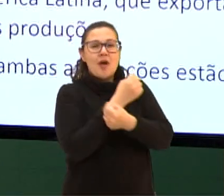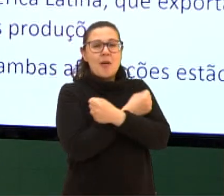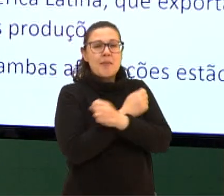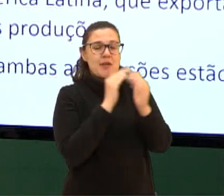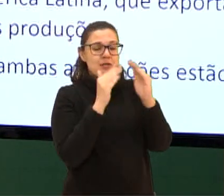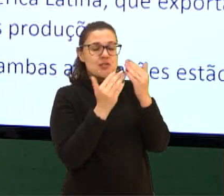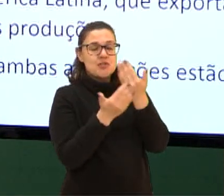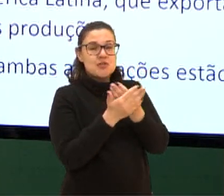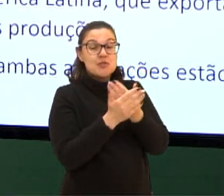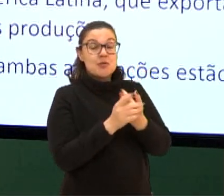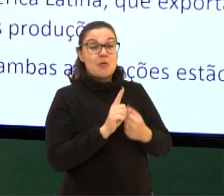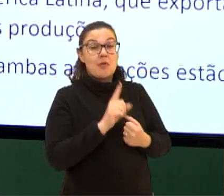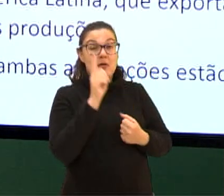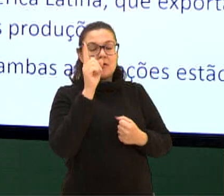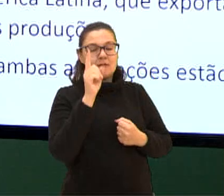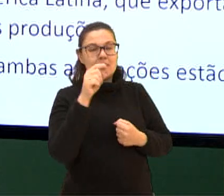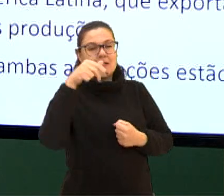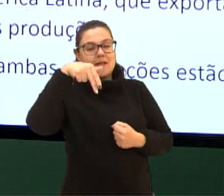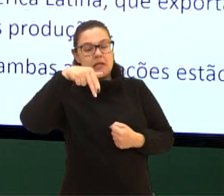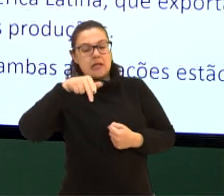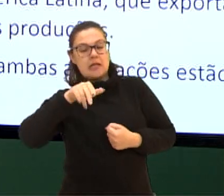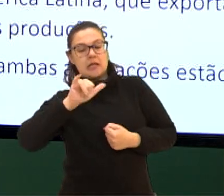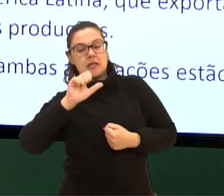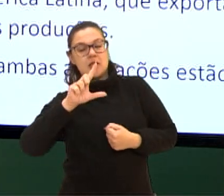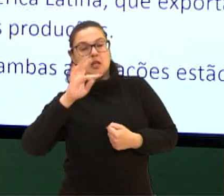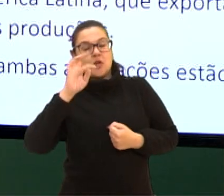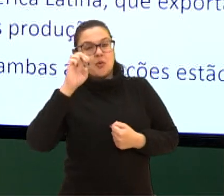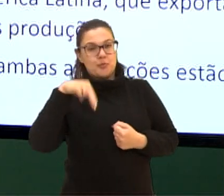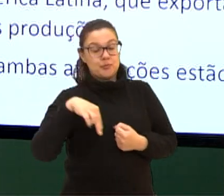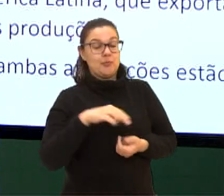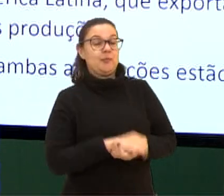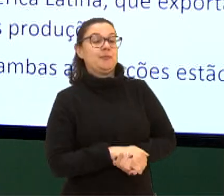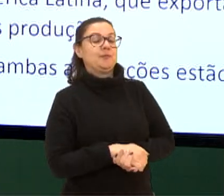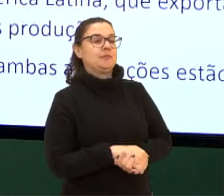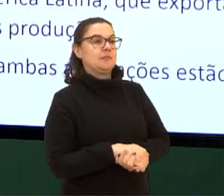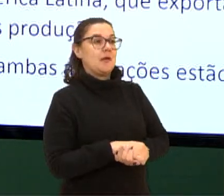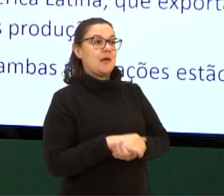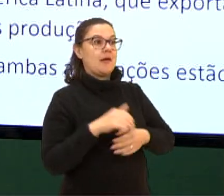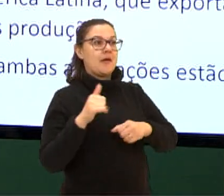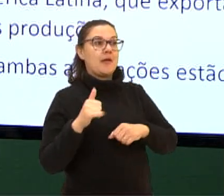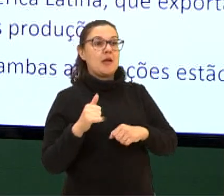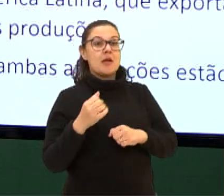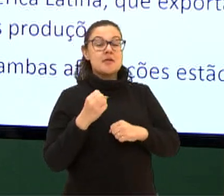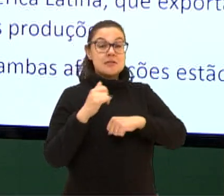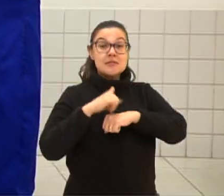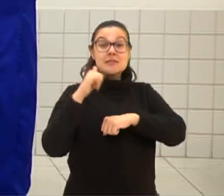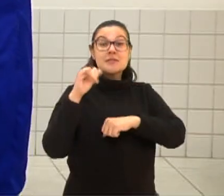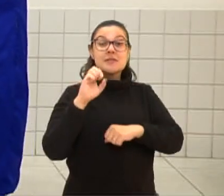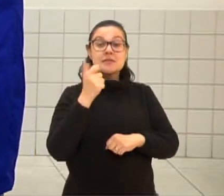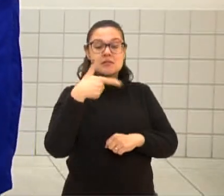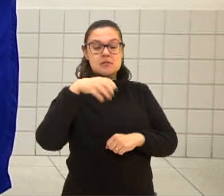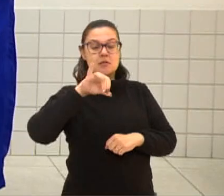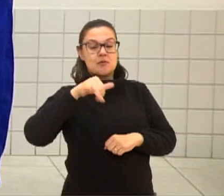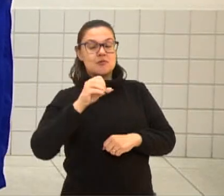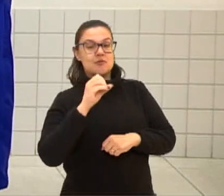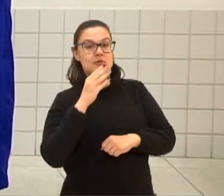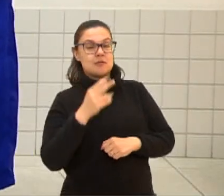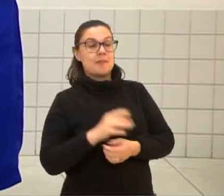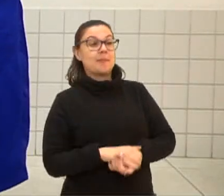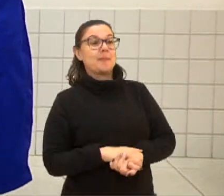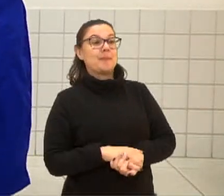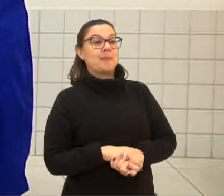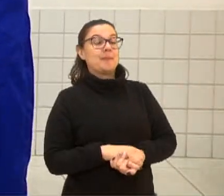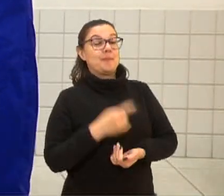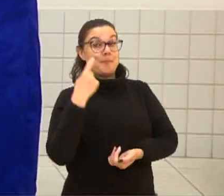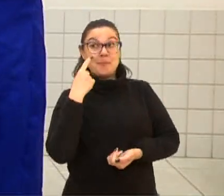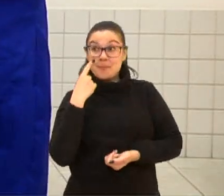a escola Newton Sampaio. Um abraço para toda a galerinha de Newton Sampaio, de São José da Boa Vista. E agora